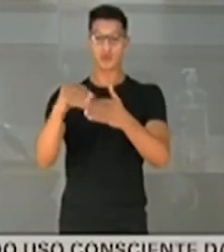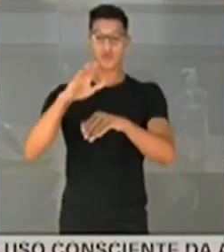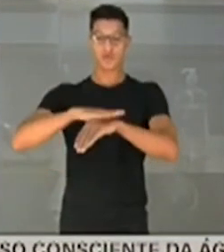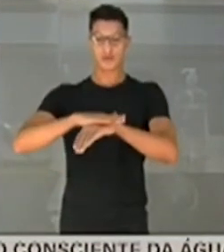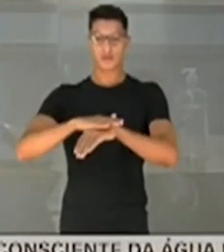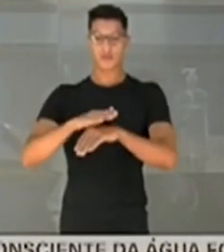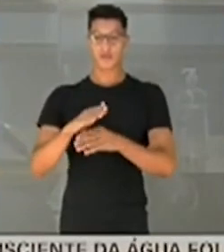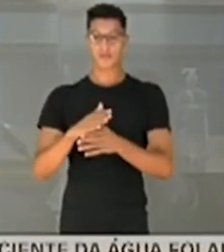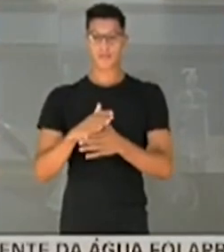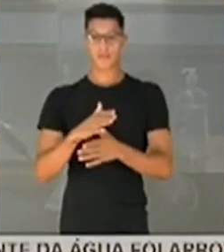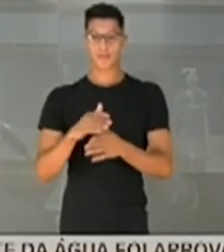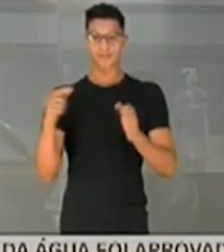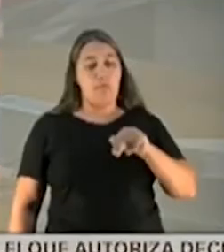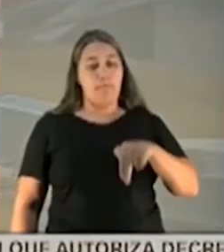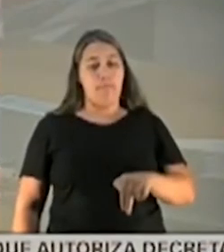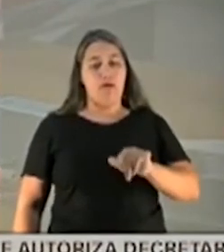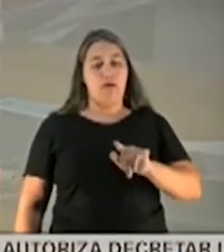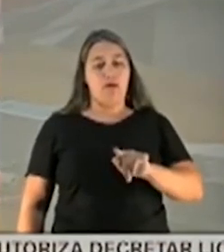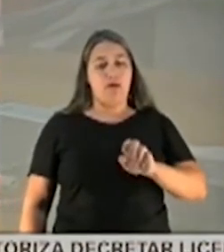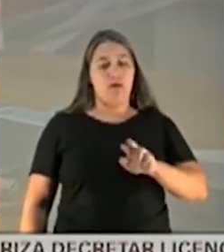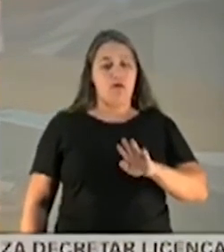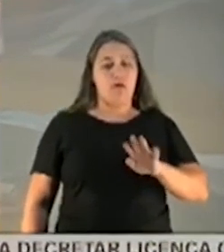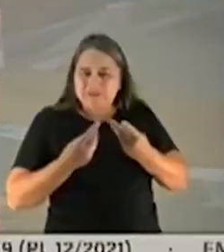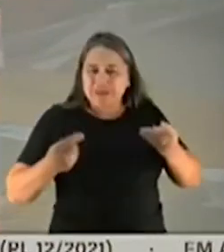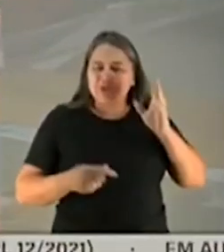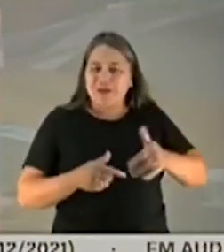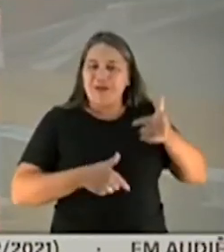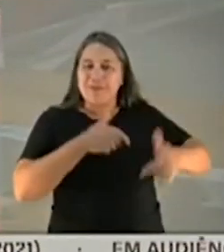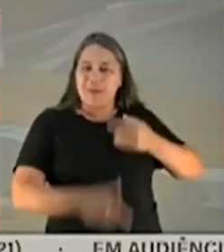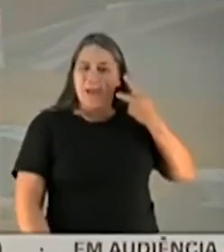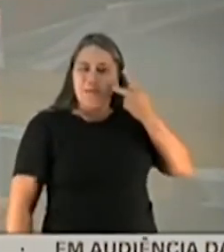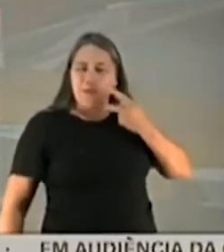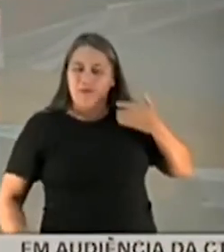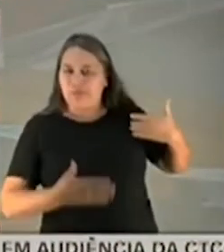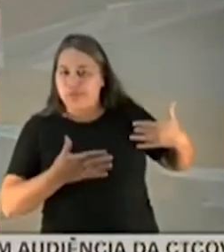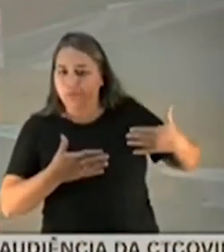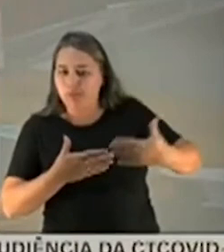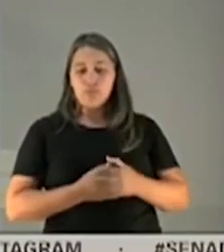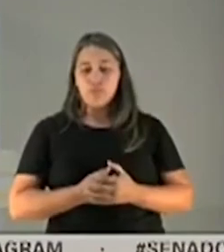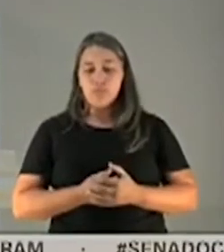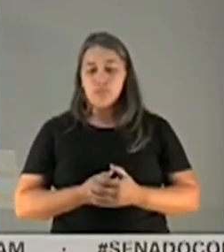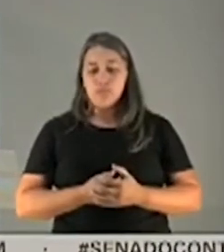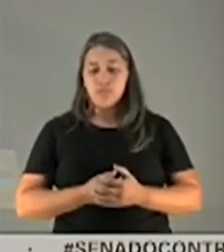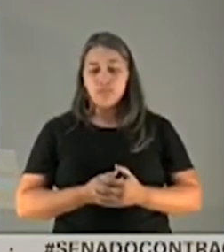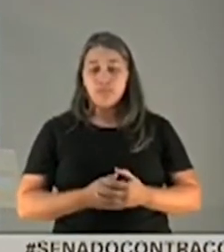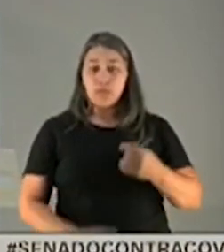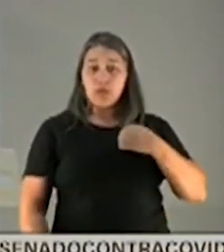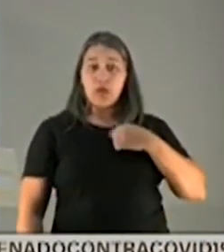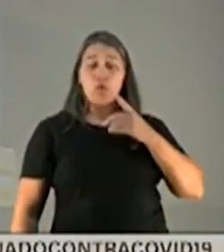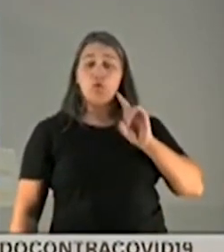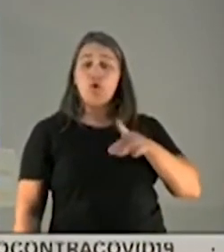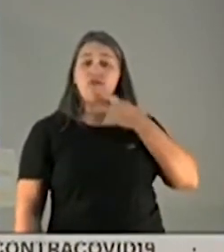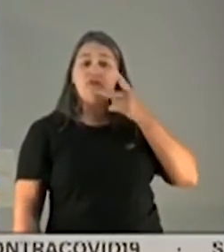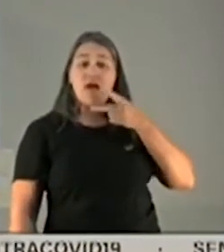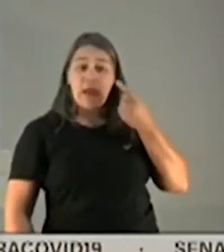uma denúncia-crime. Sabe qual é a sensação que fica? Que nós estamos aqui diante de um bode na sala. E eu só falei desse áudio